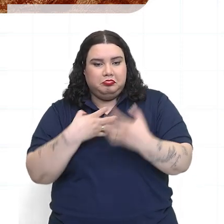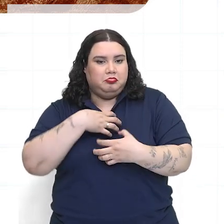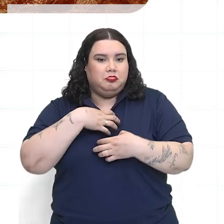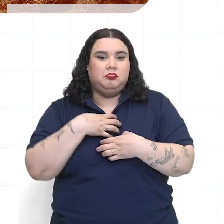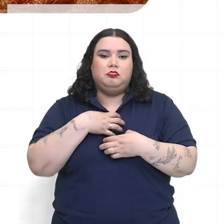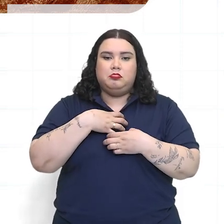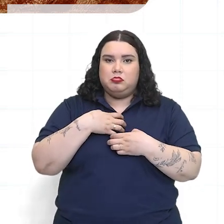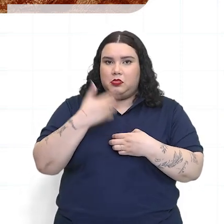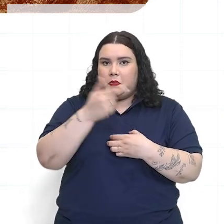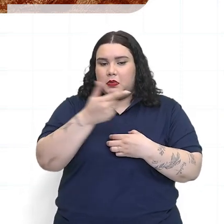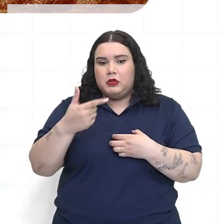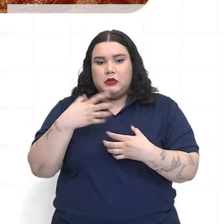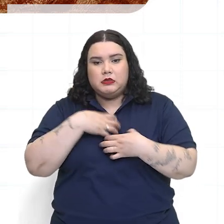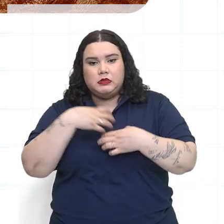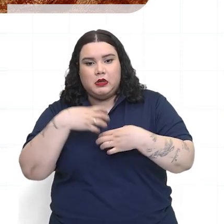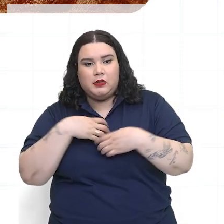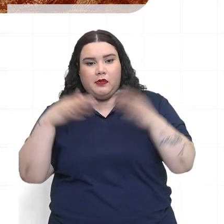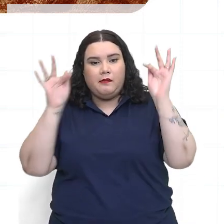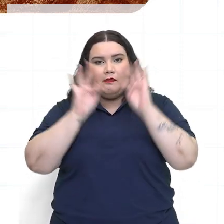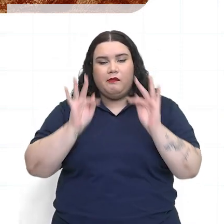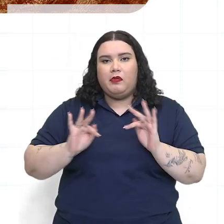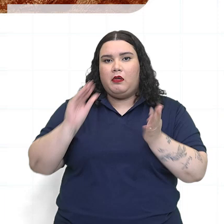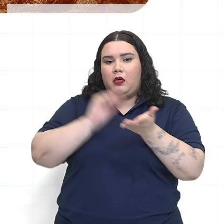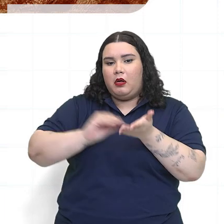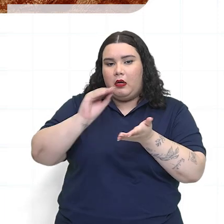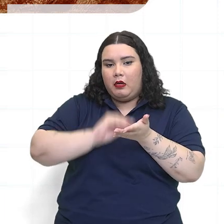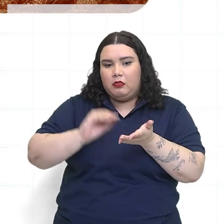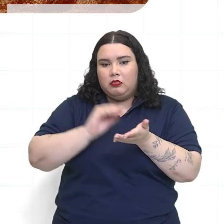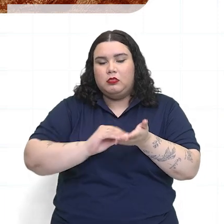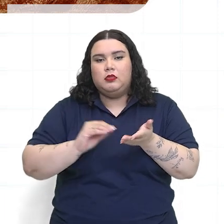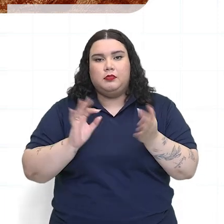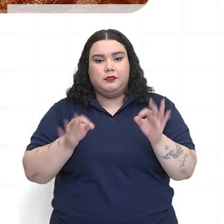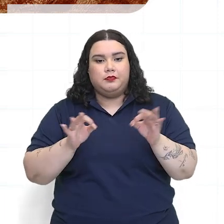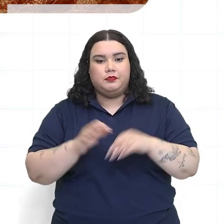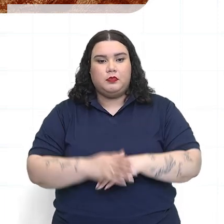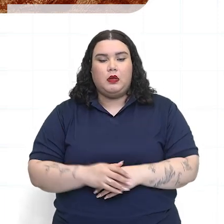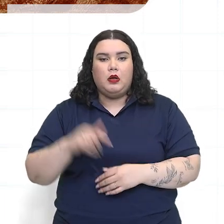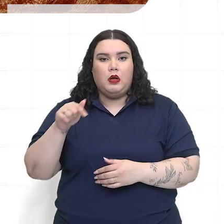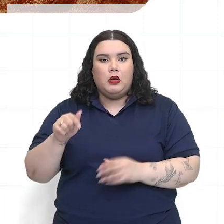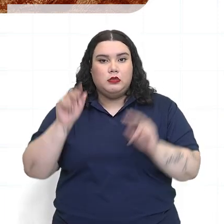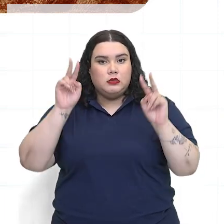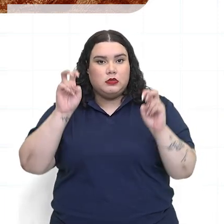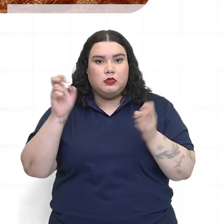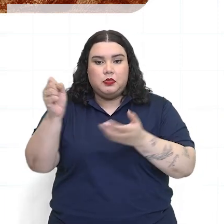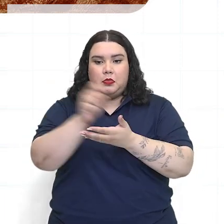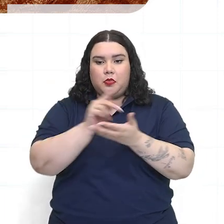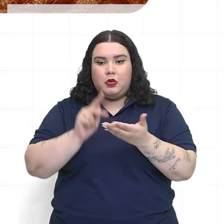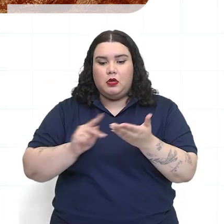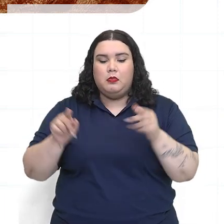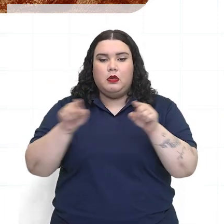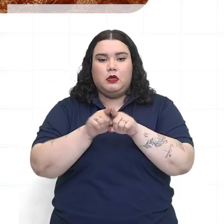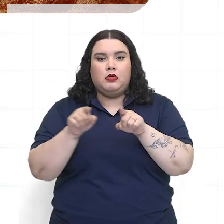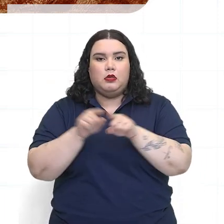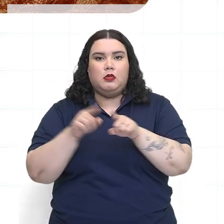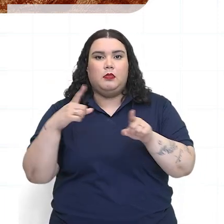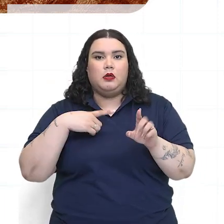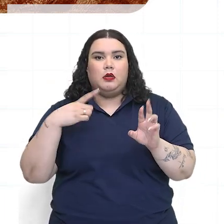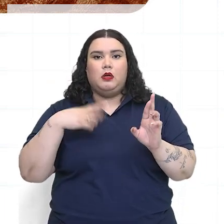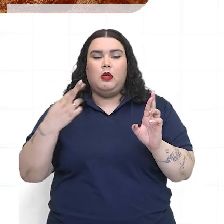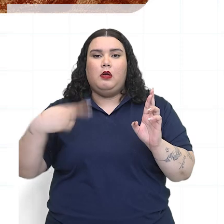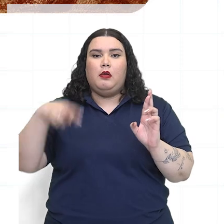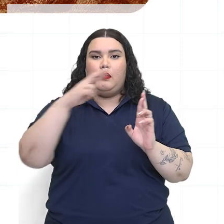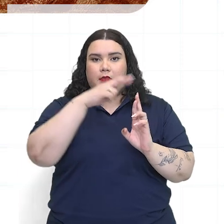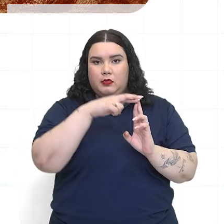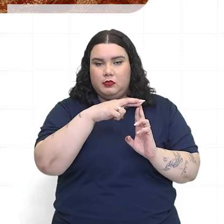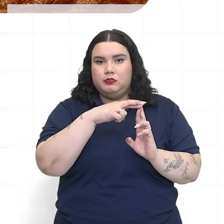não se sente, é um contentamento descontente, é dor que desatina sem doer. Então, observe que esse poema também, ele vai fazer